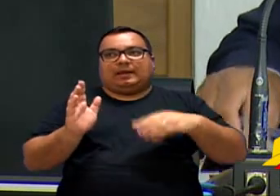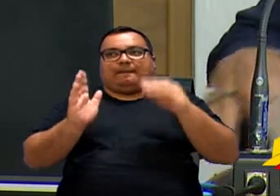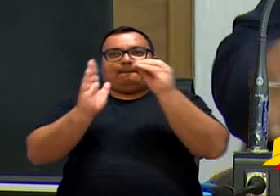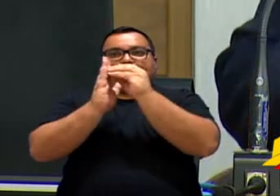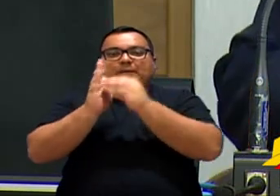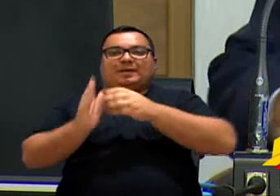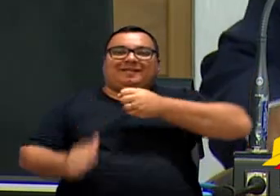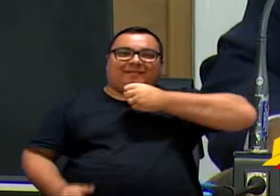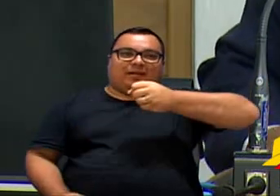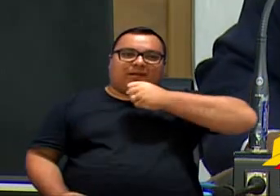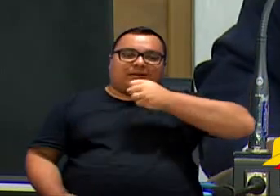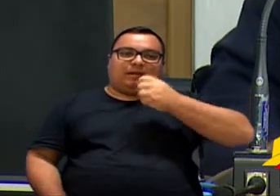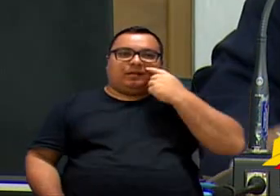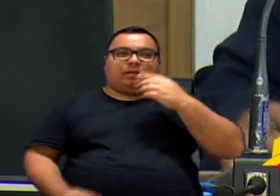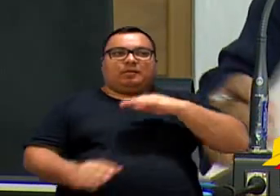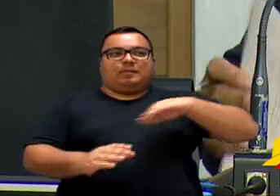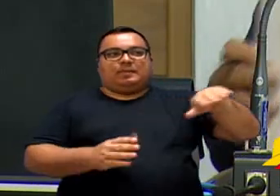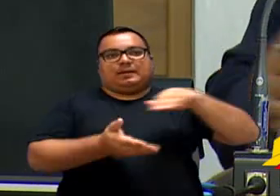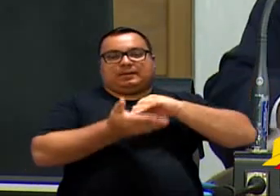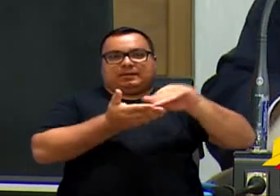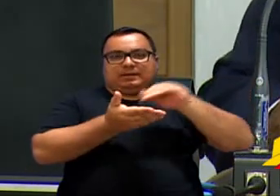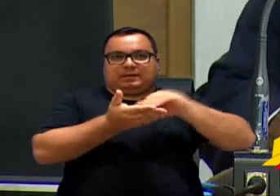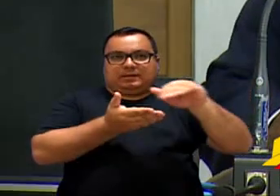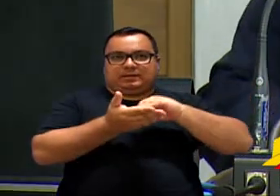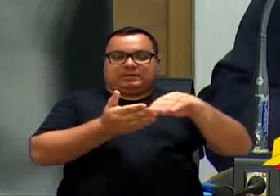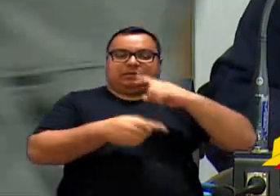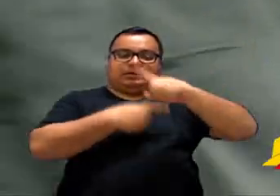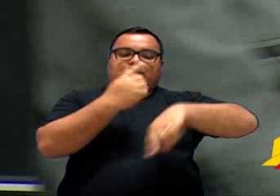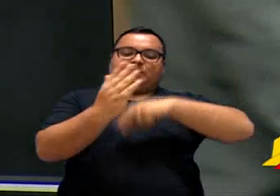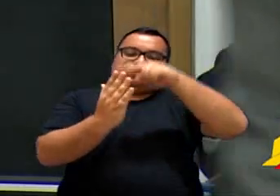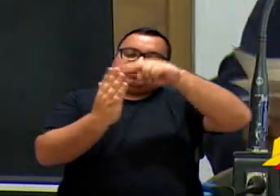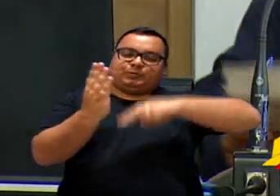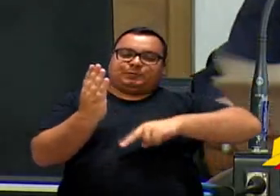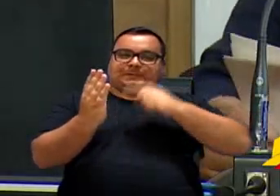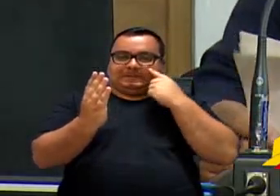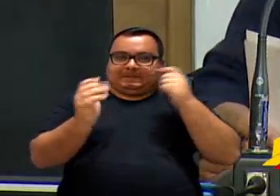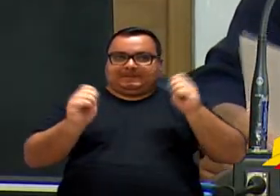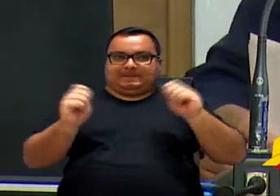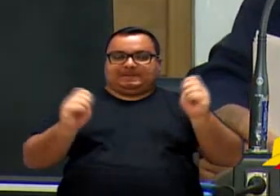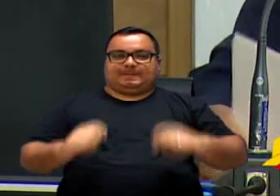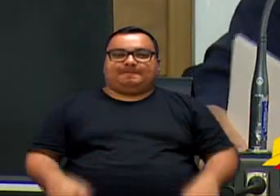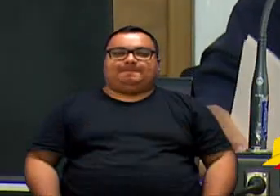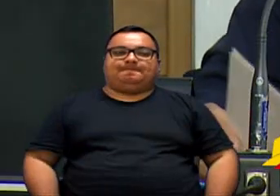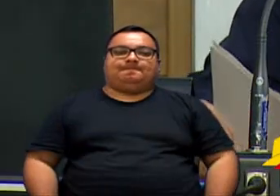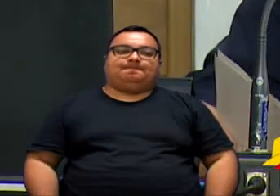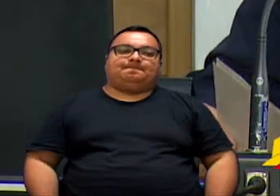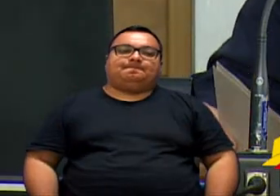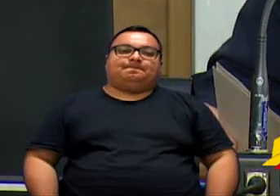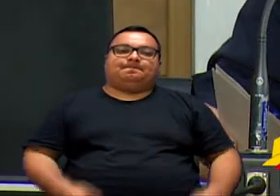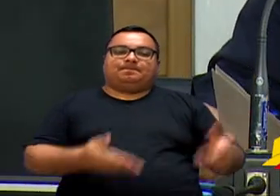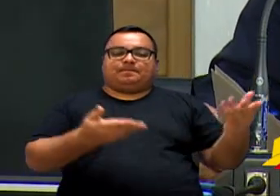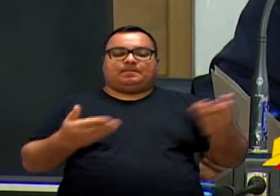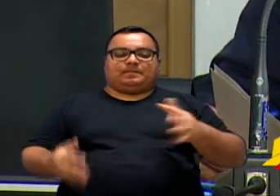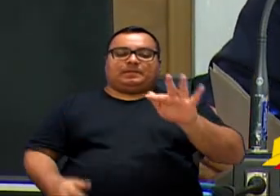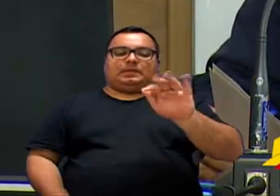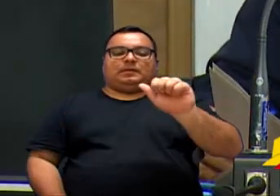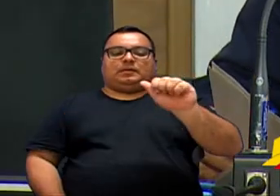verbais, por favor, deixar com o nosso secretário que ele fará a leitura nesse momento. Com a palavra, o secretário Fábio